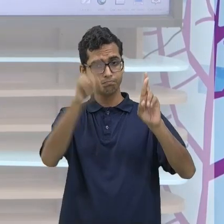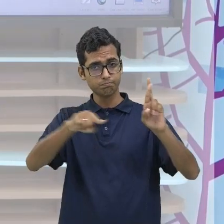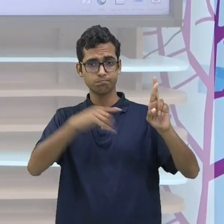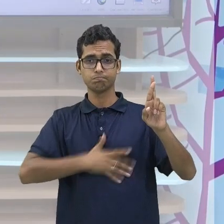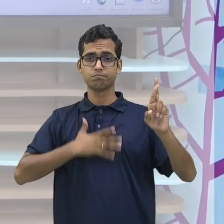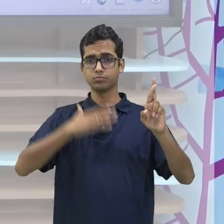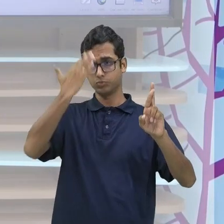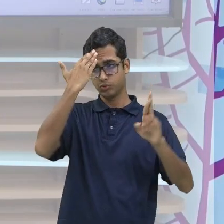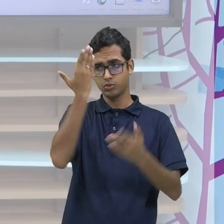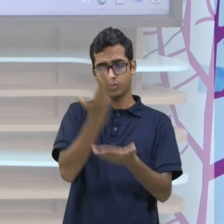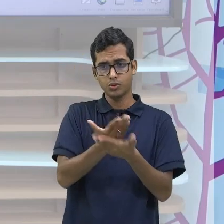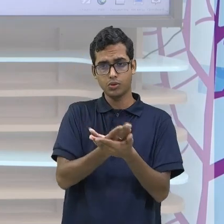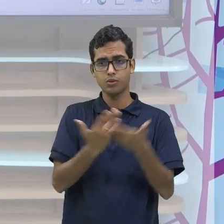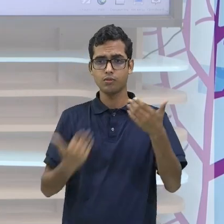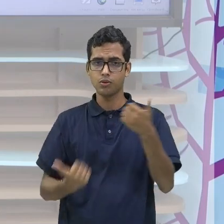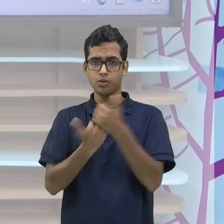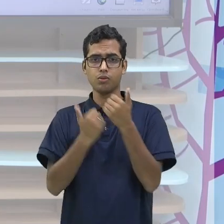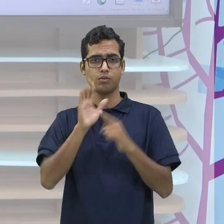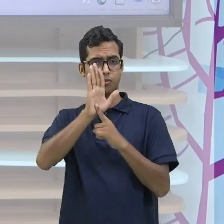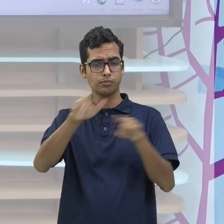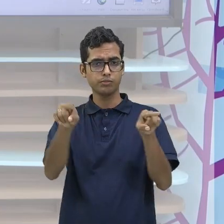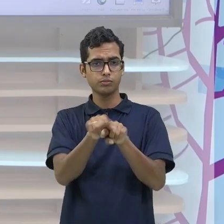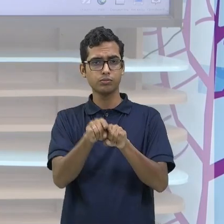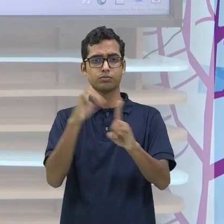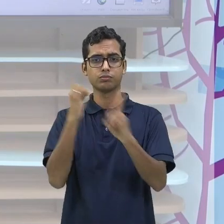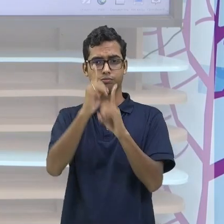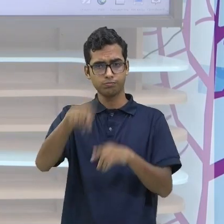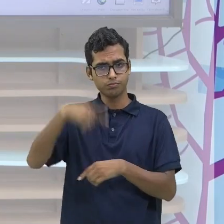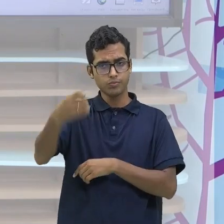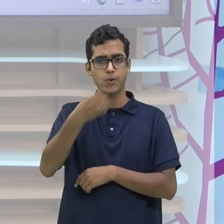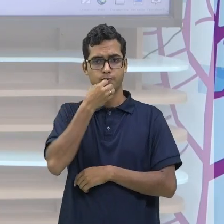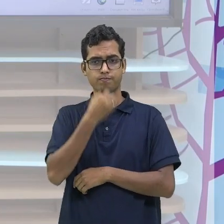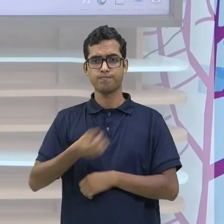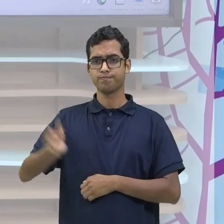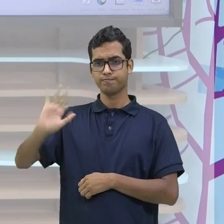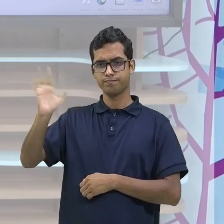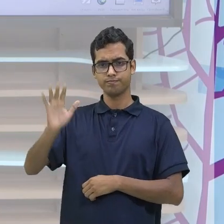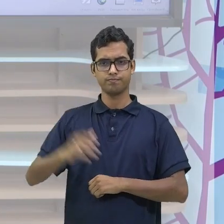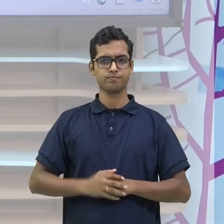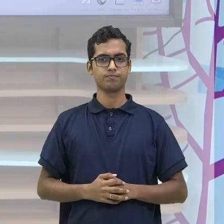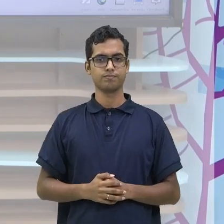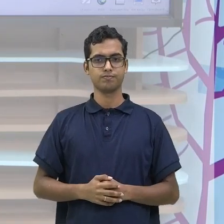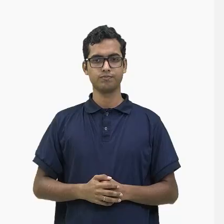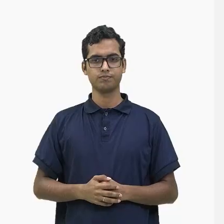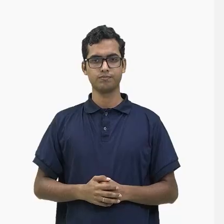vocês tenham compreendido o conteúdo da nossa aula. A gente se encontra aqui numa próxima oportunidade. Até lá.